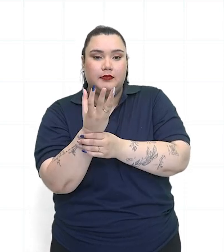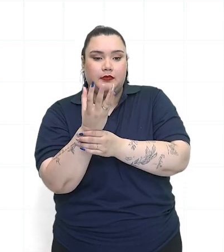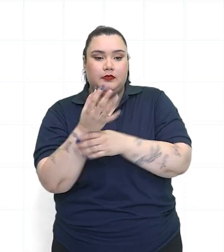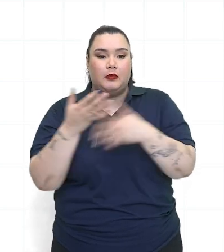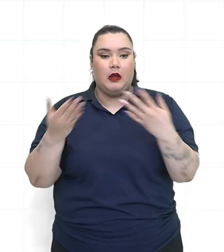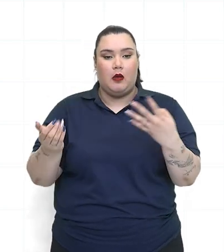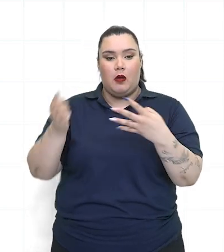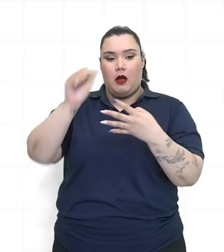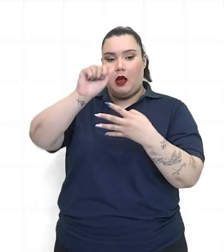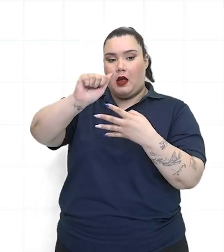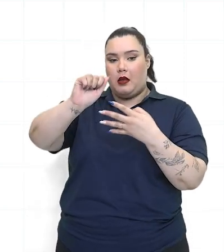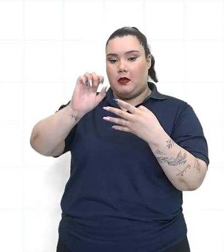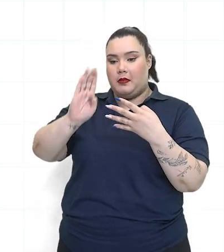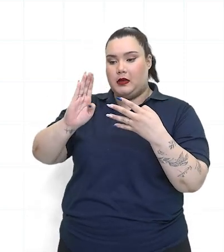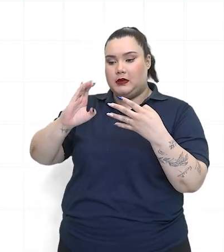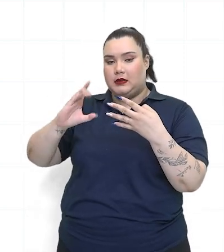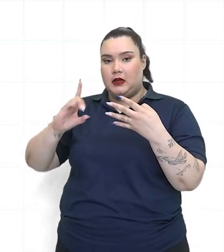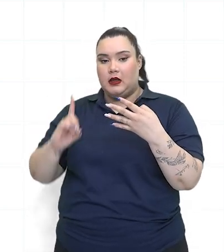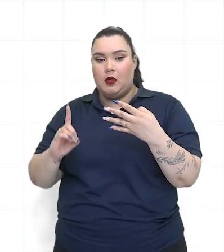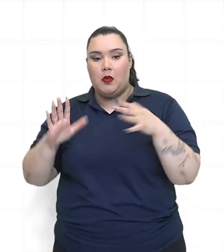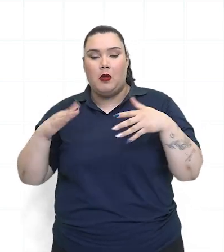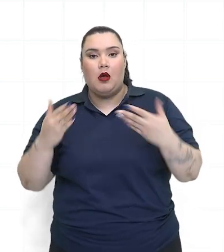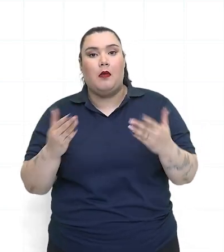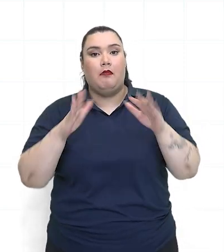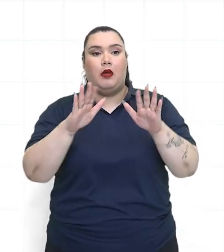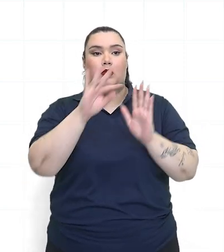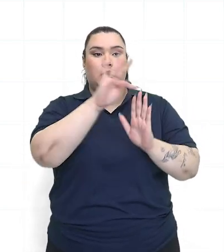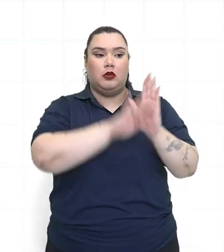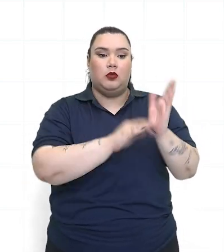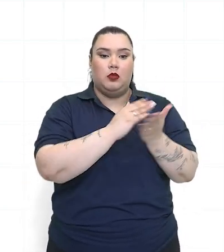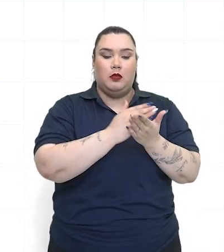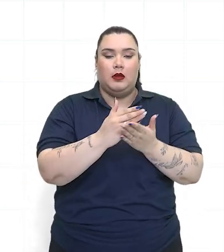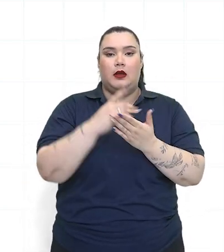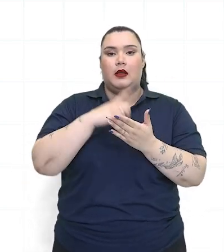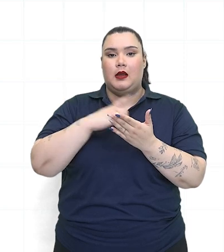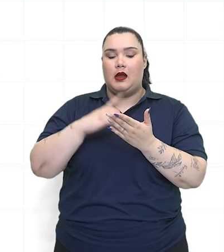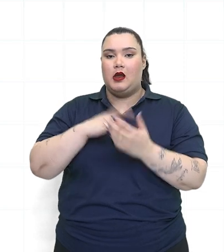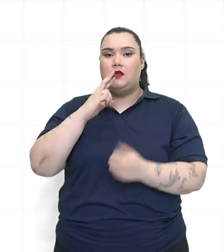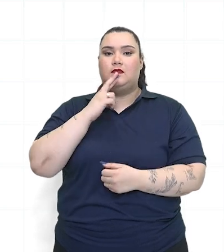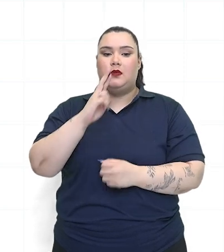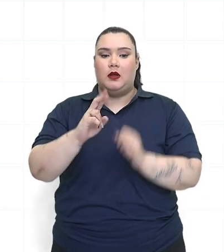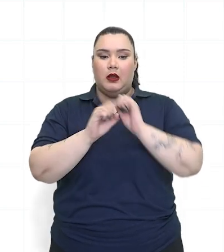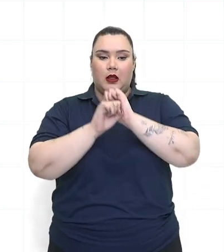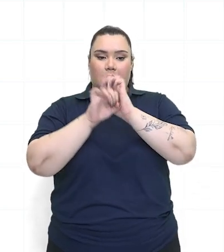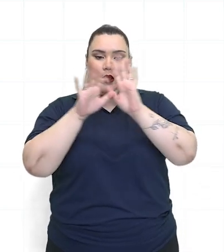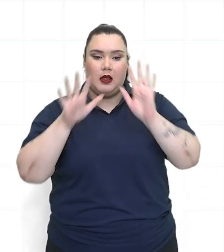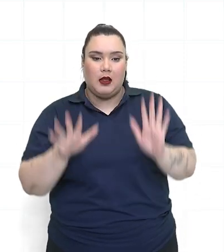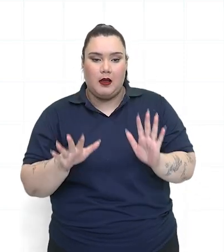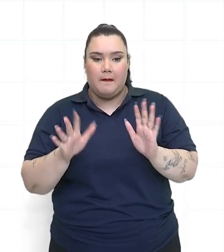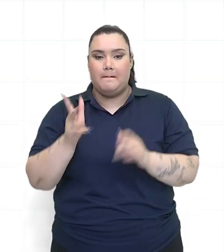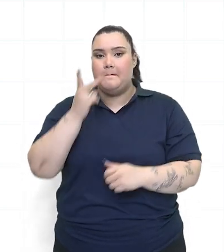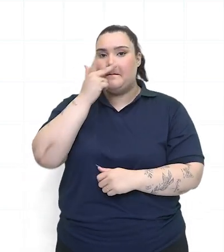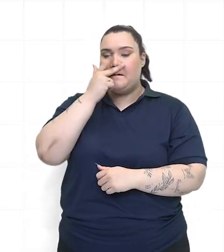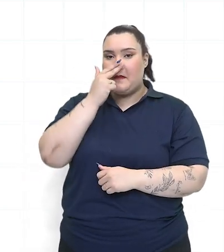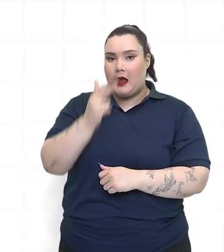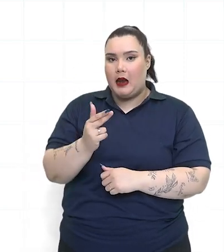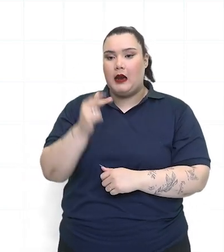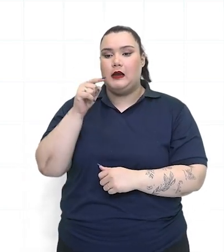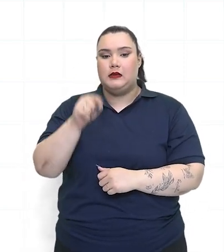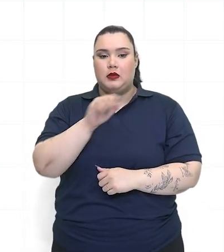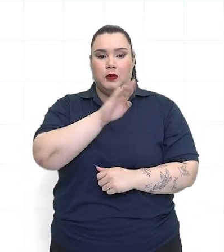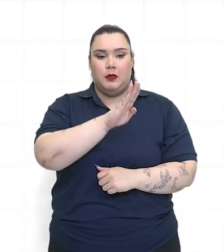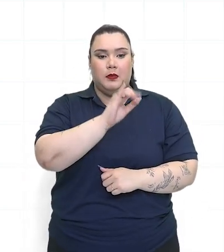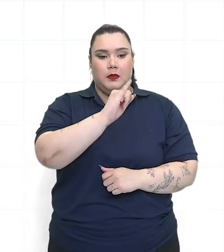Bem, no início do texto eu já tenho a informação de forma clara, explícita. Ele diz que o bicho-pau se parece com